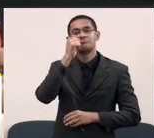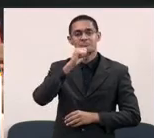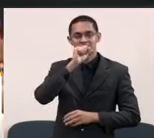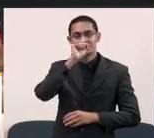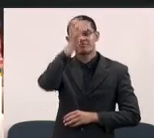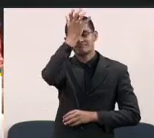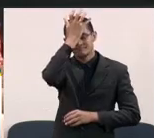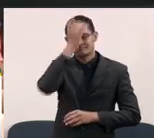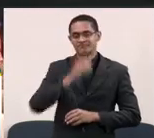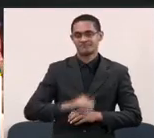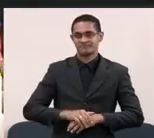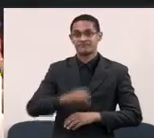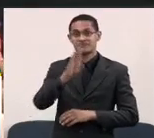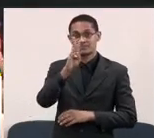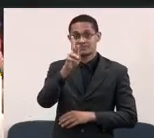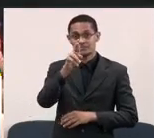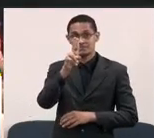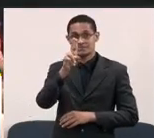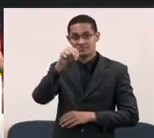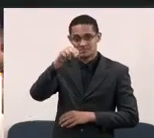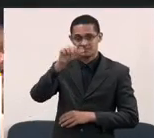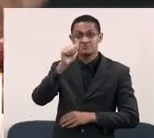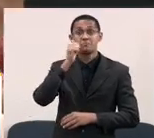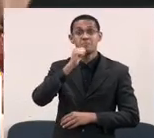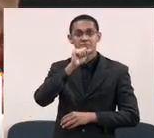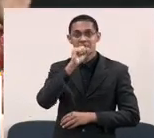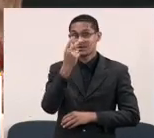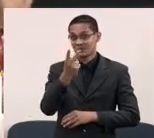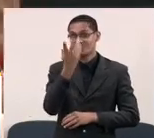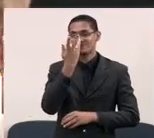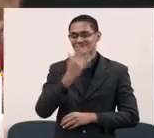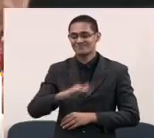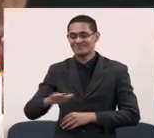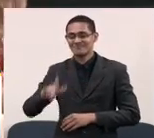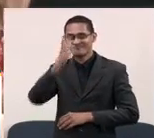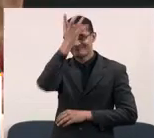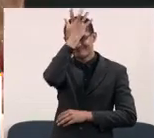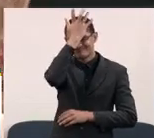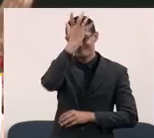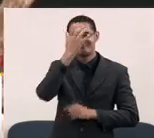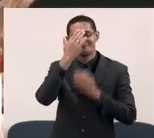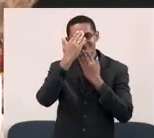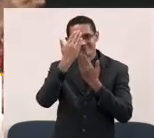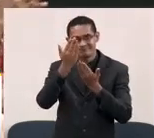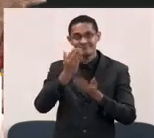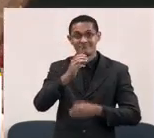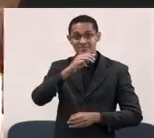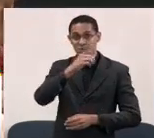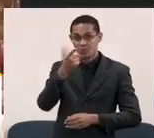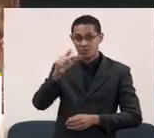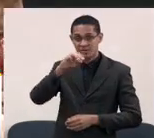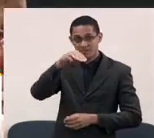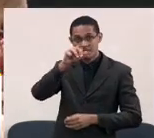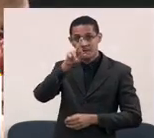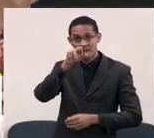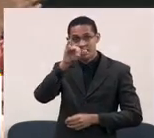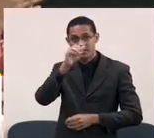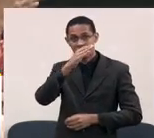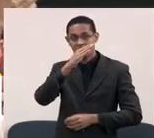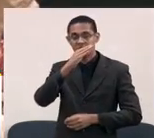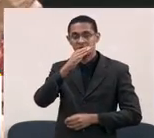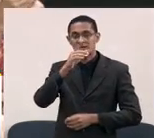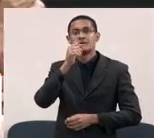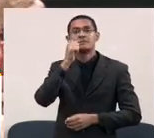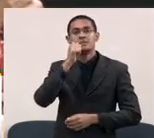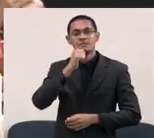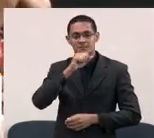Bruna, mãe de duas crianças autistas. Bruna, obrigada. Maria Joaquina, mãe também de uma